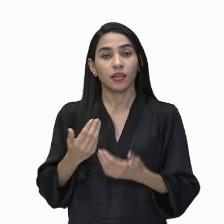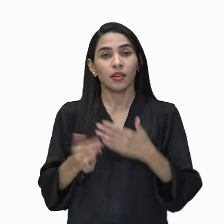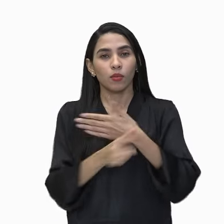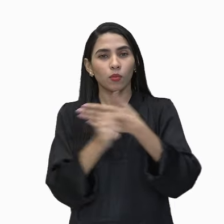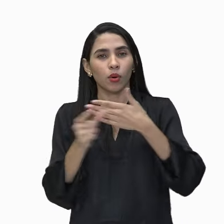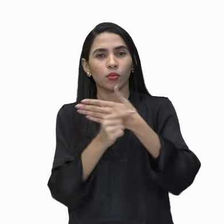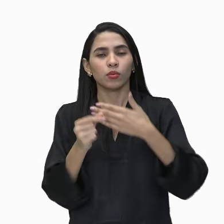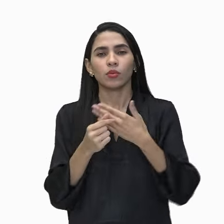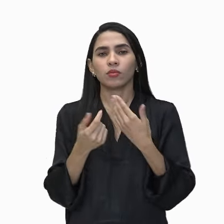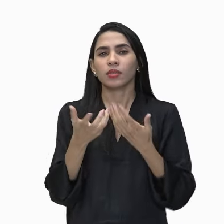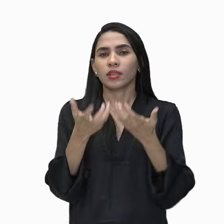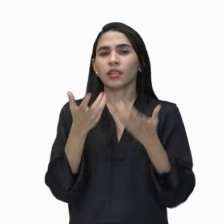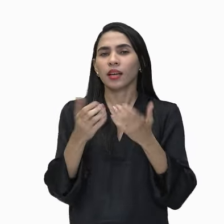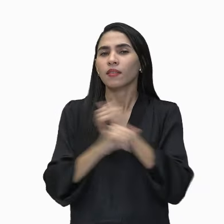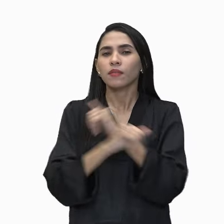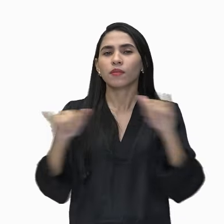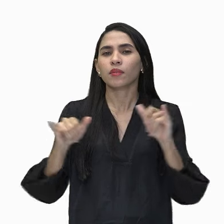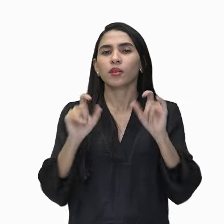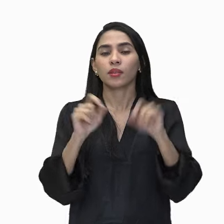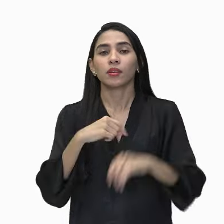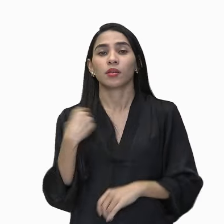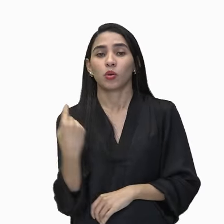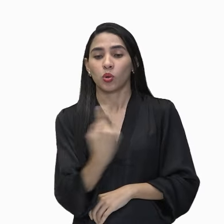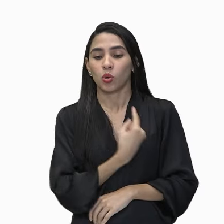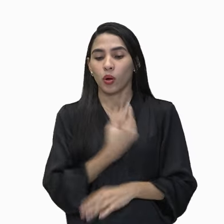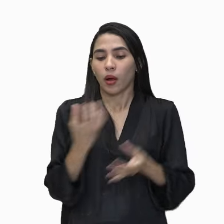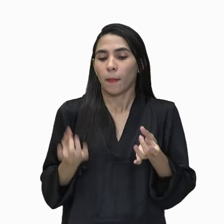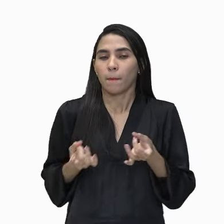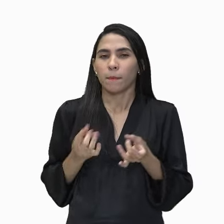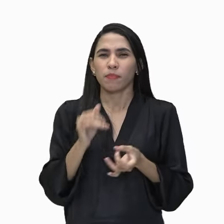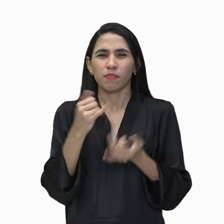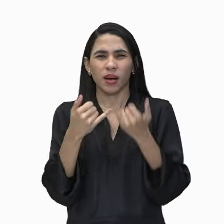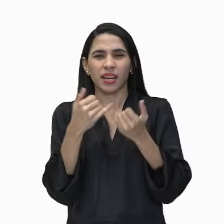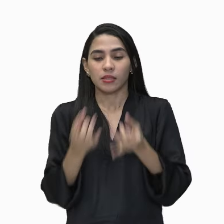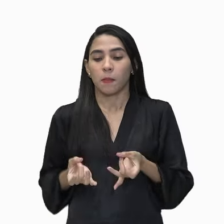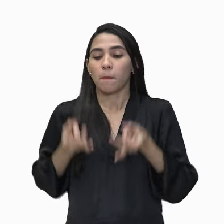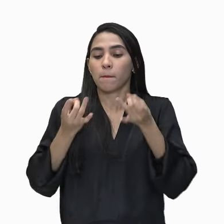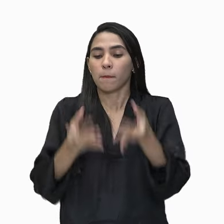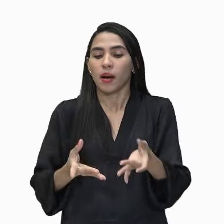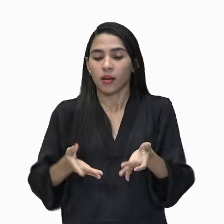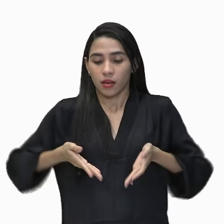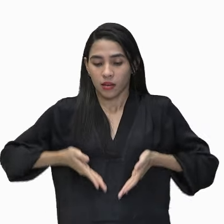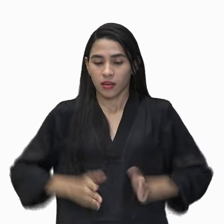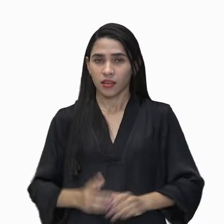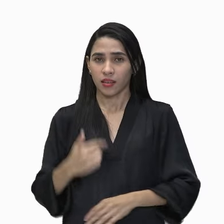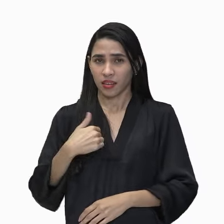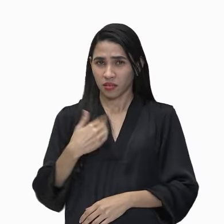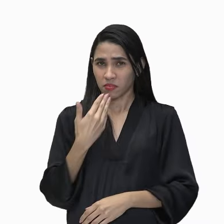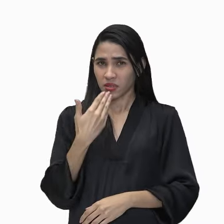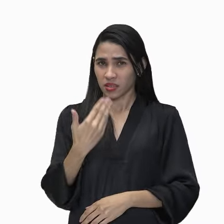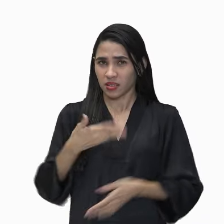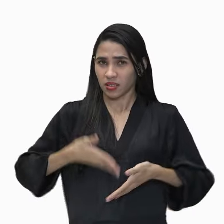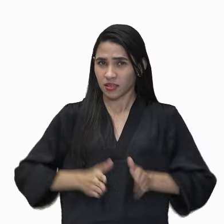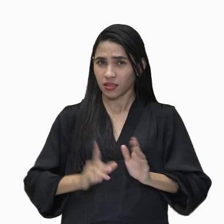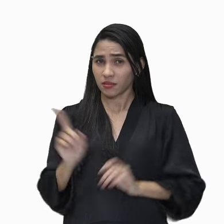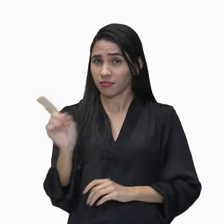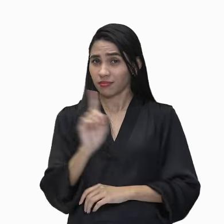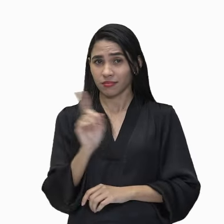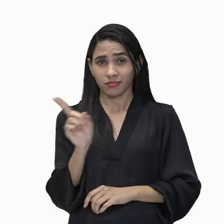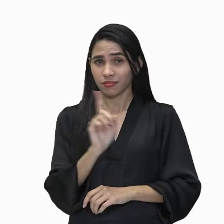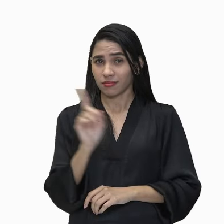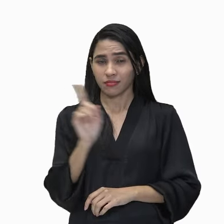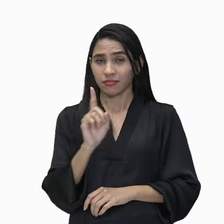para nós o quê? Nós somos o quê? Lançados a este mundo. Eu não pedi para nascer. A